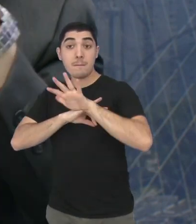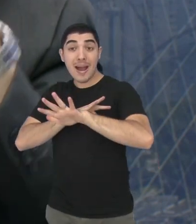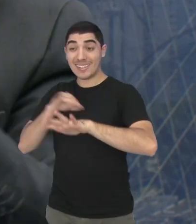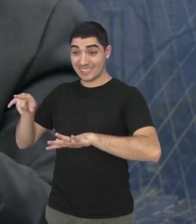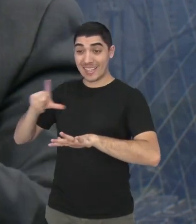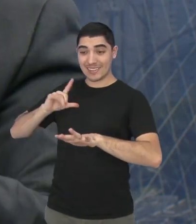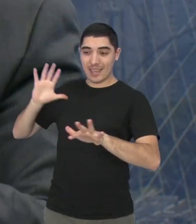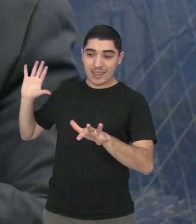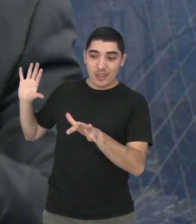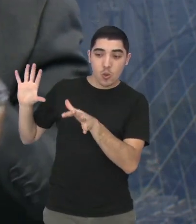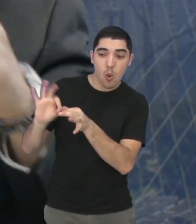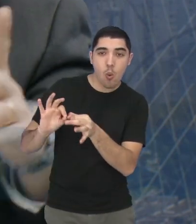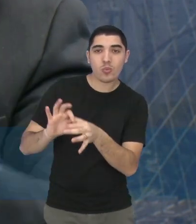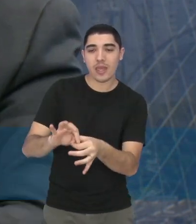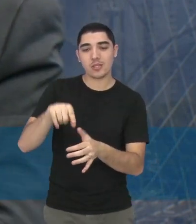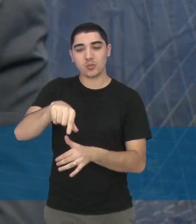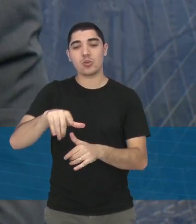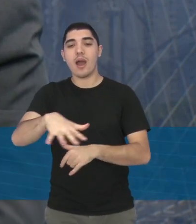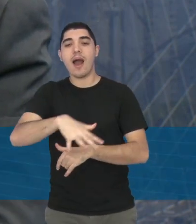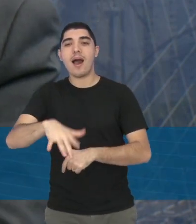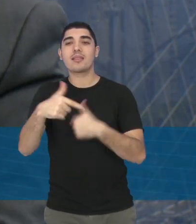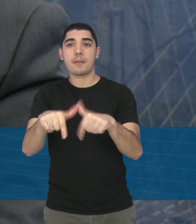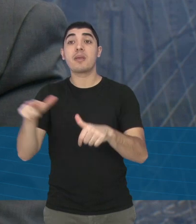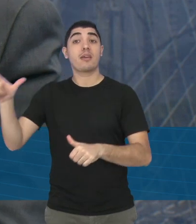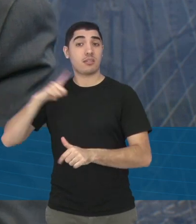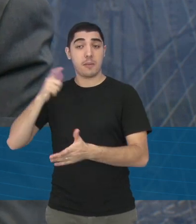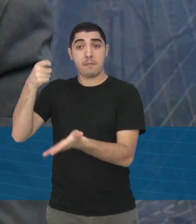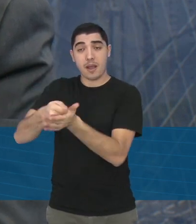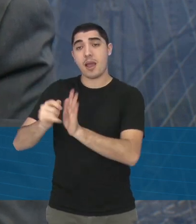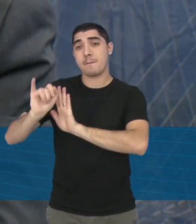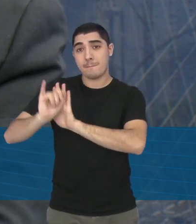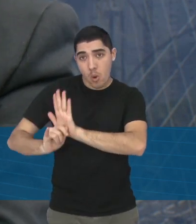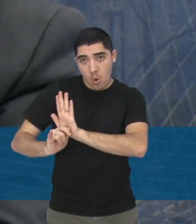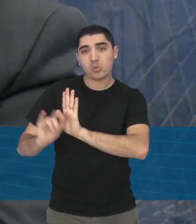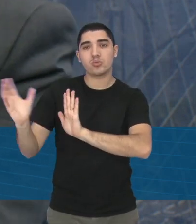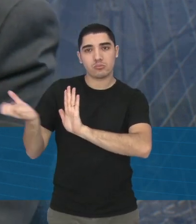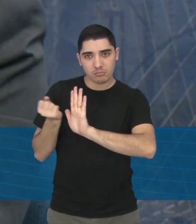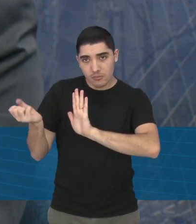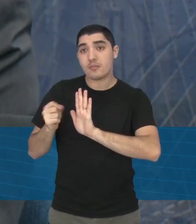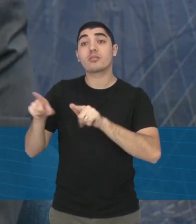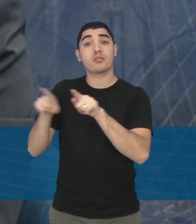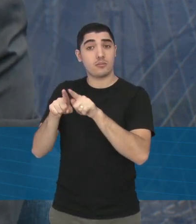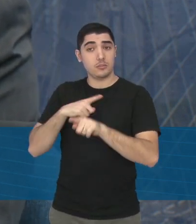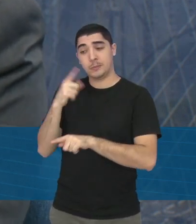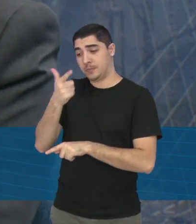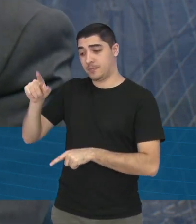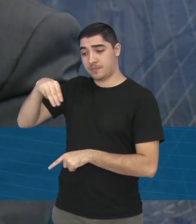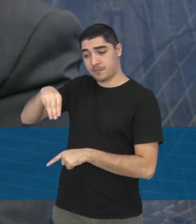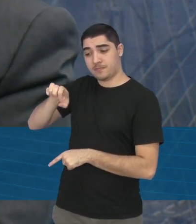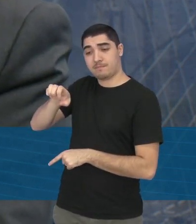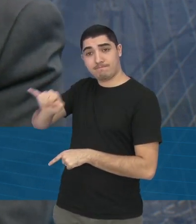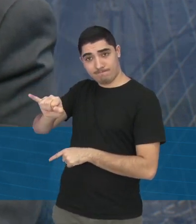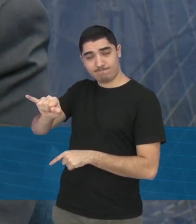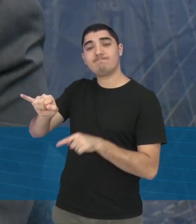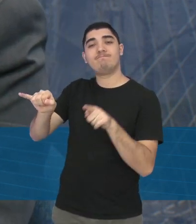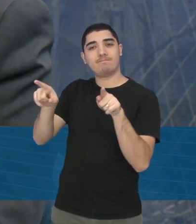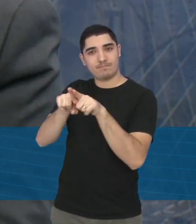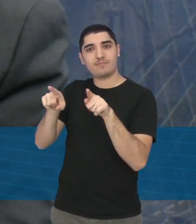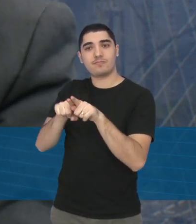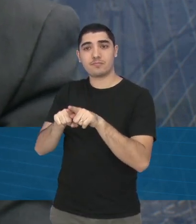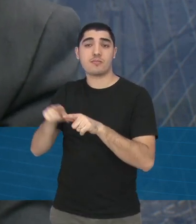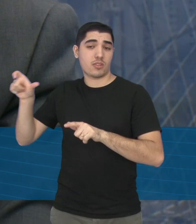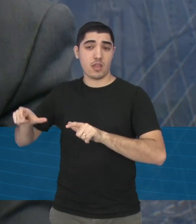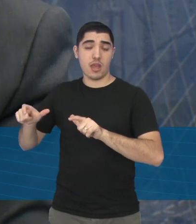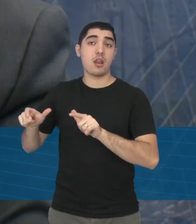está inserido no contexto, recolhe o INSS, recolhe imposto de renda, né? Tem a figura do MEI, né? Ele tem o registro